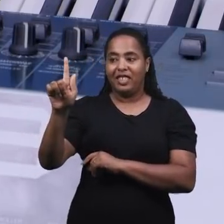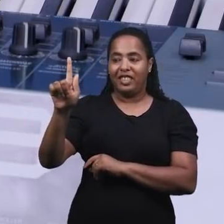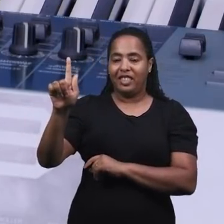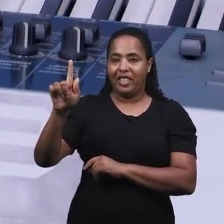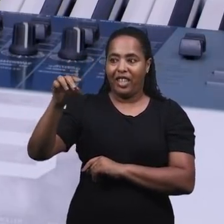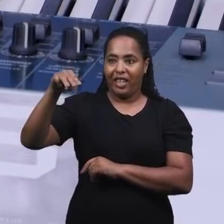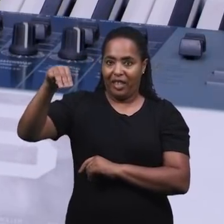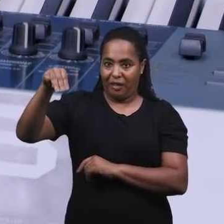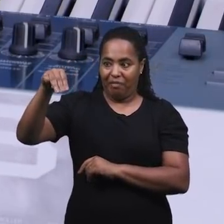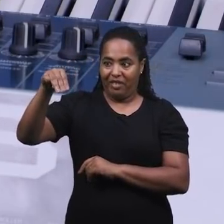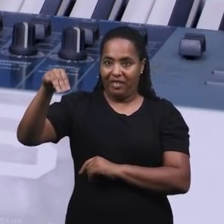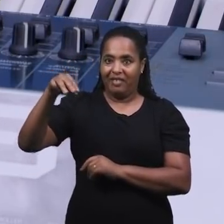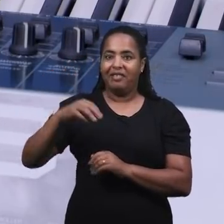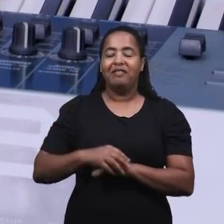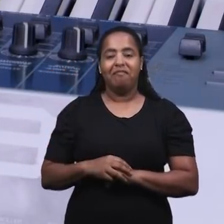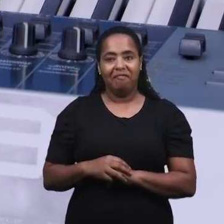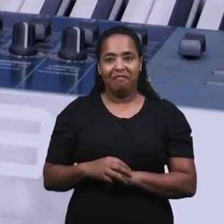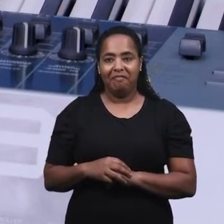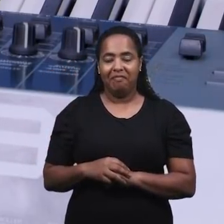GM,